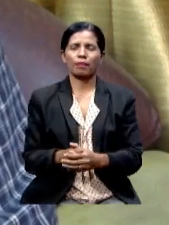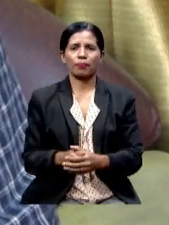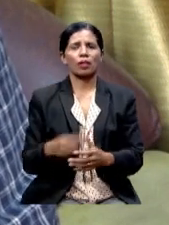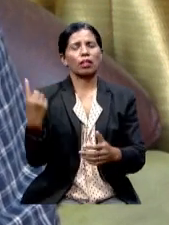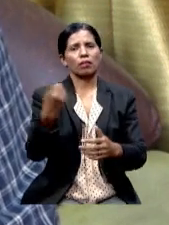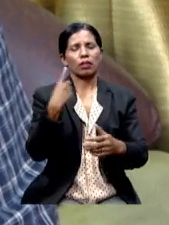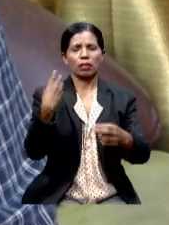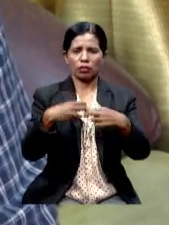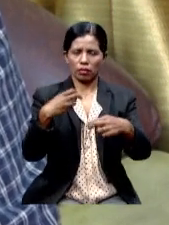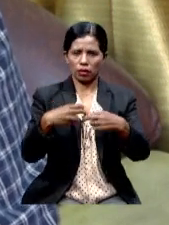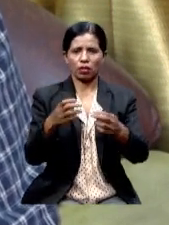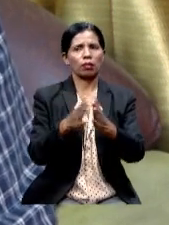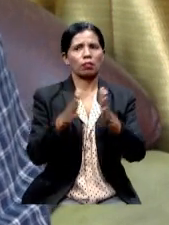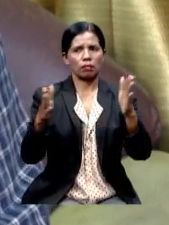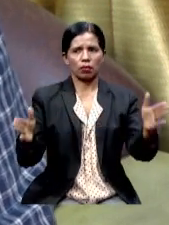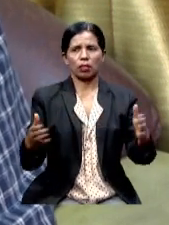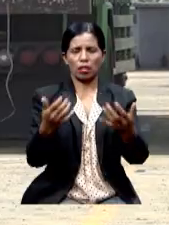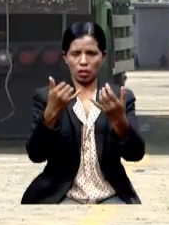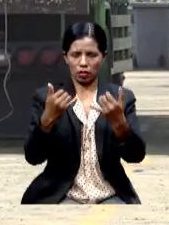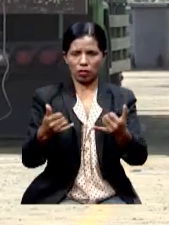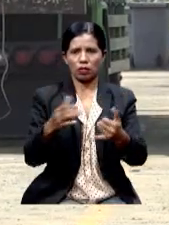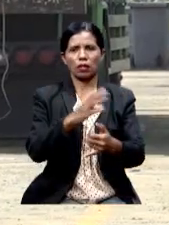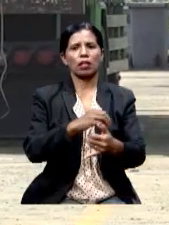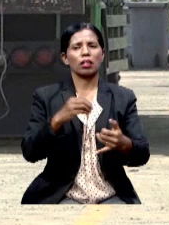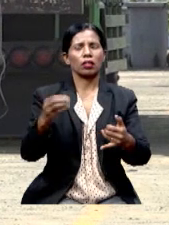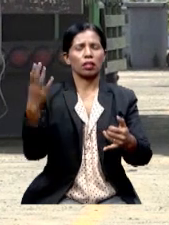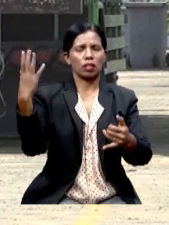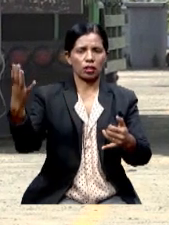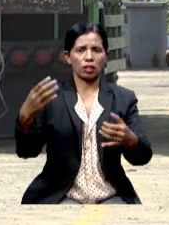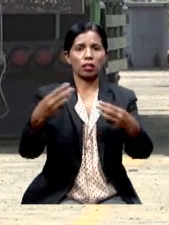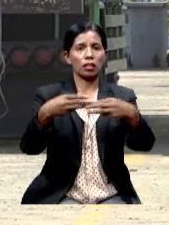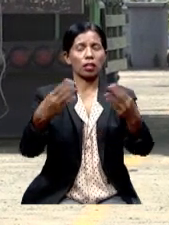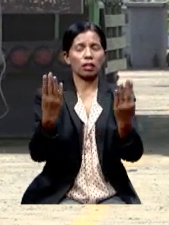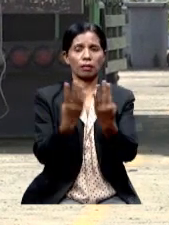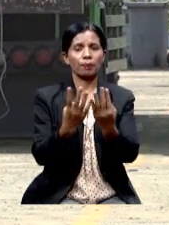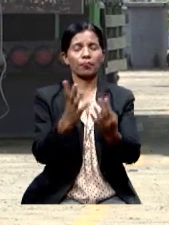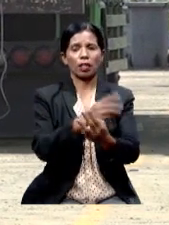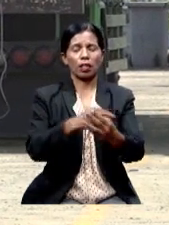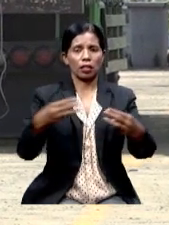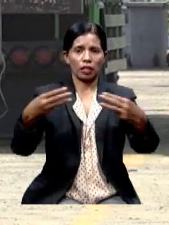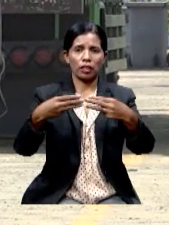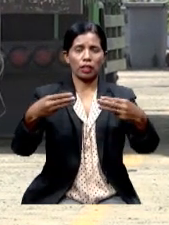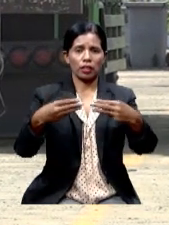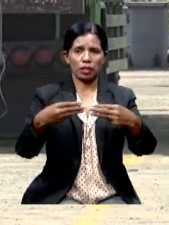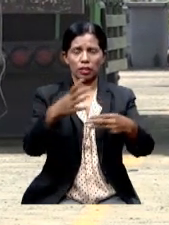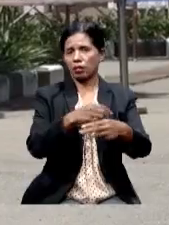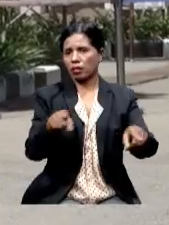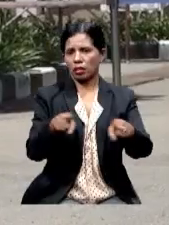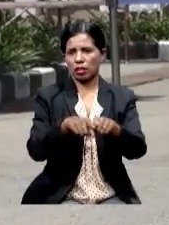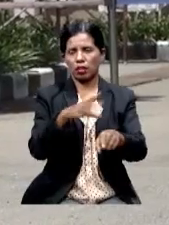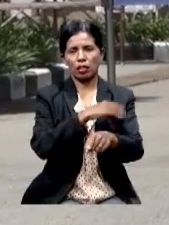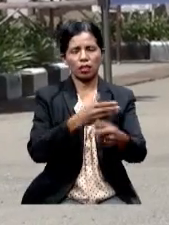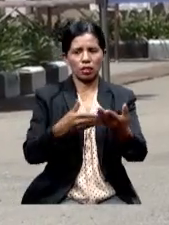em sair desafio ba quarentena, tambadara um ne e a ponto entrada sira e a Timor-Leste, se dá o que facilidade a nessan